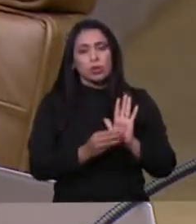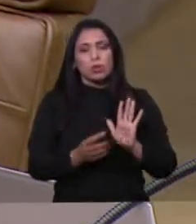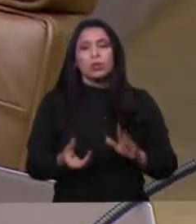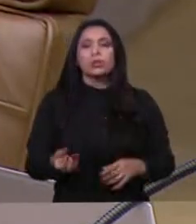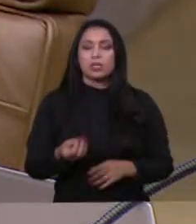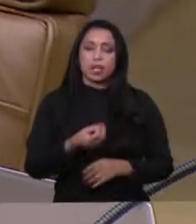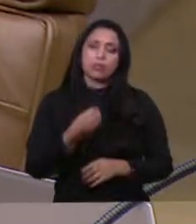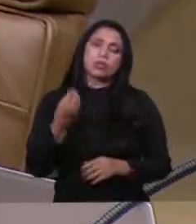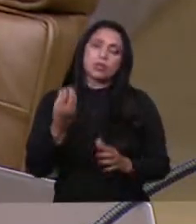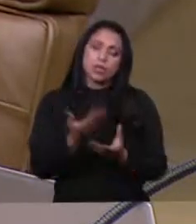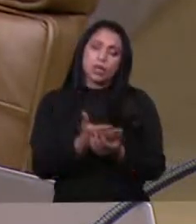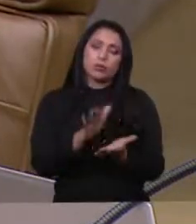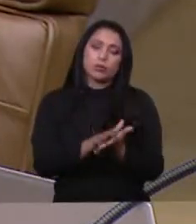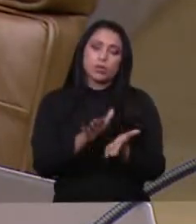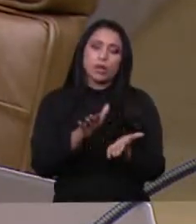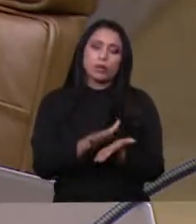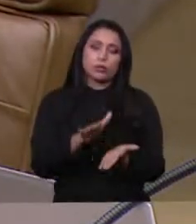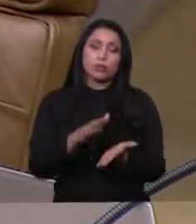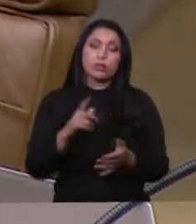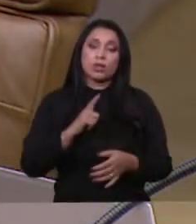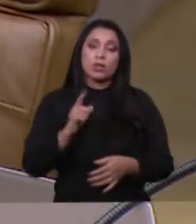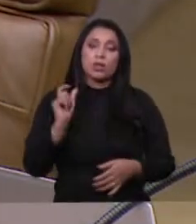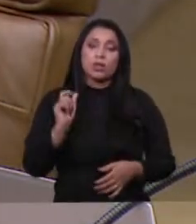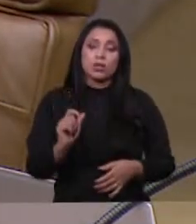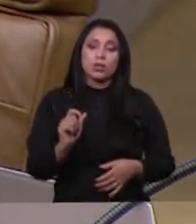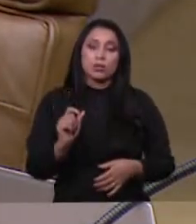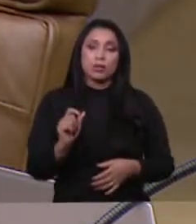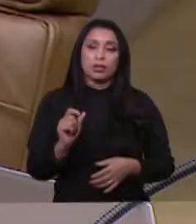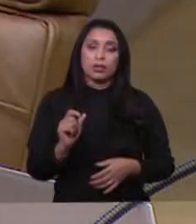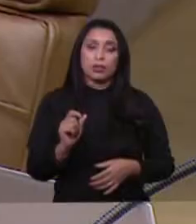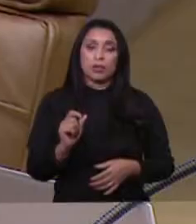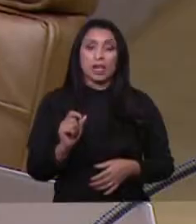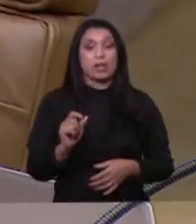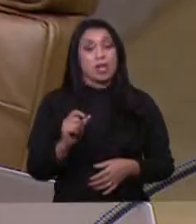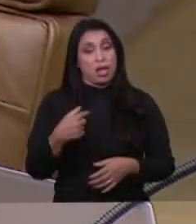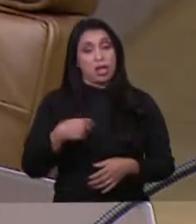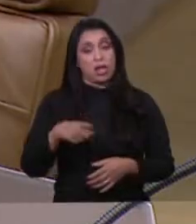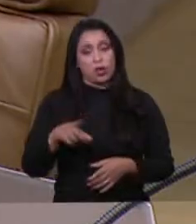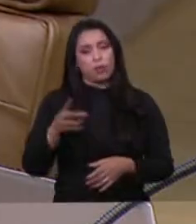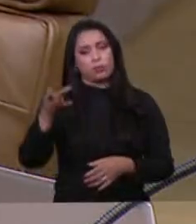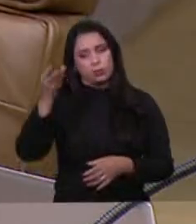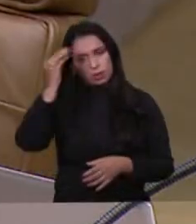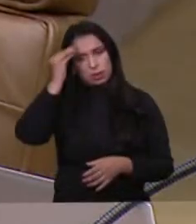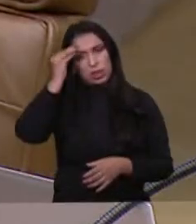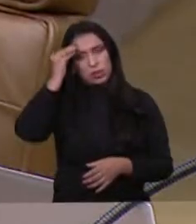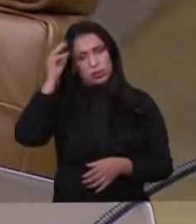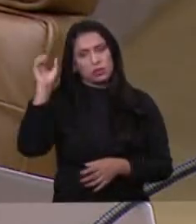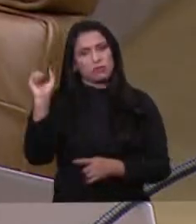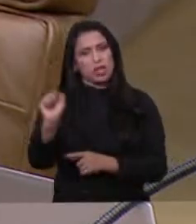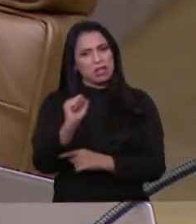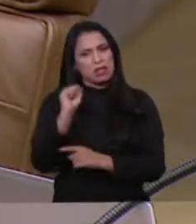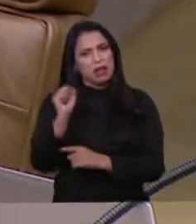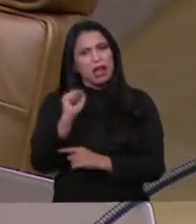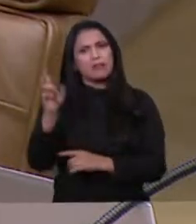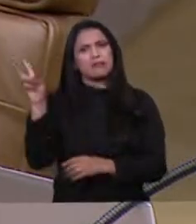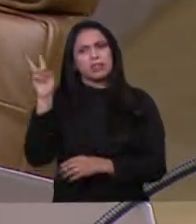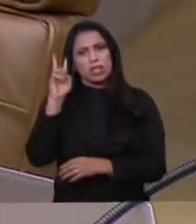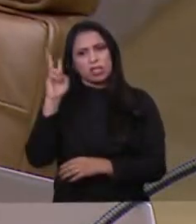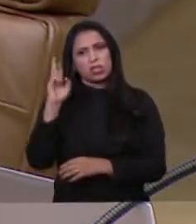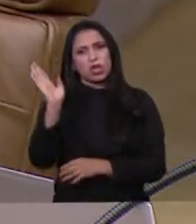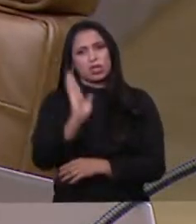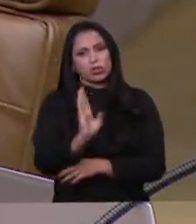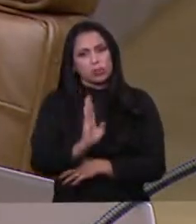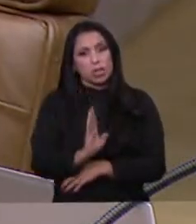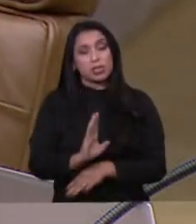autos. Tenho para mim que este é um caso gravíssimo que acontece na história brasileira. Agora,